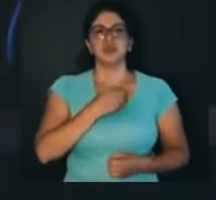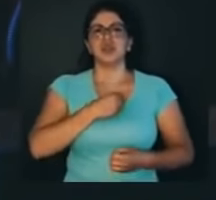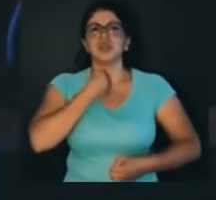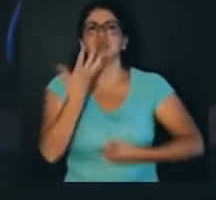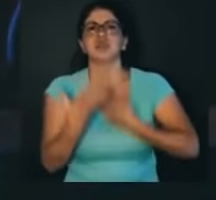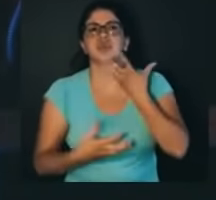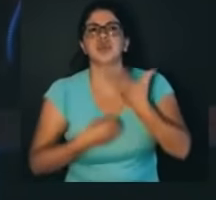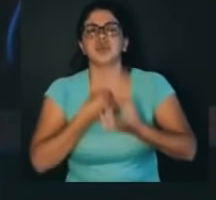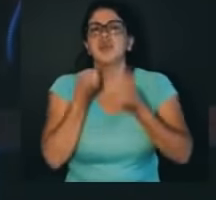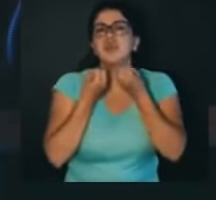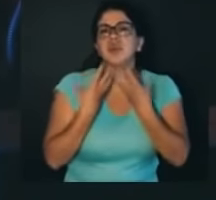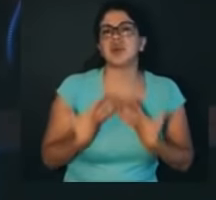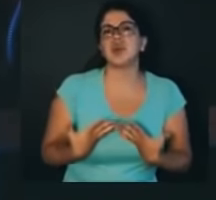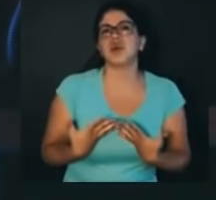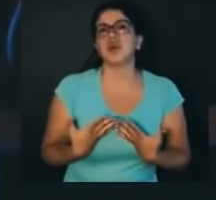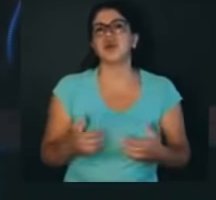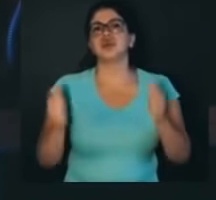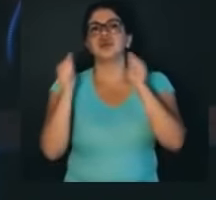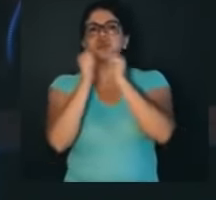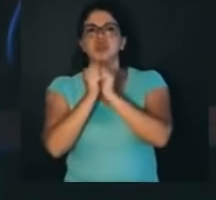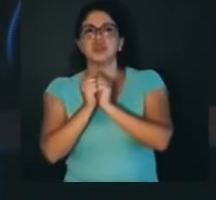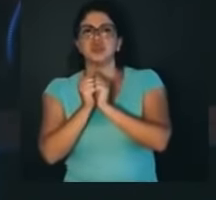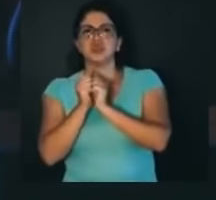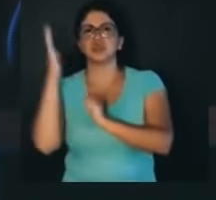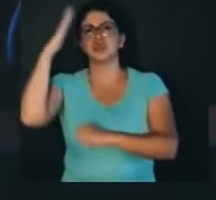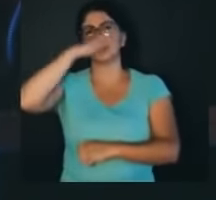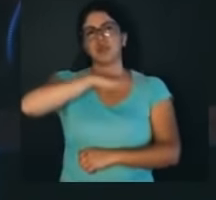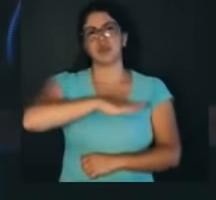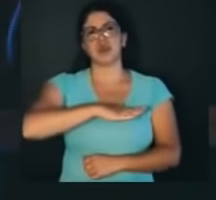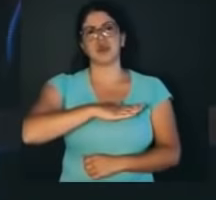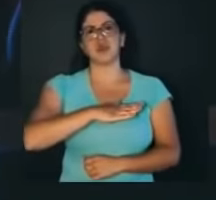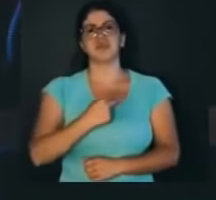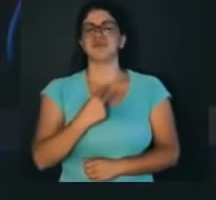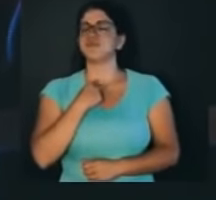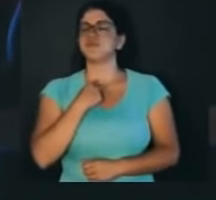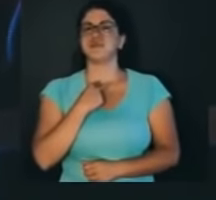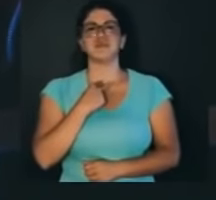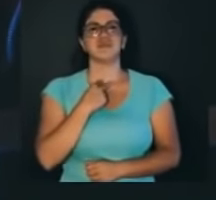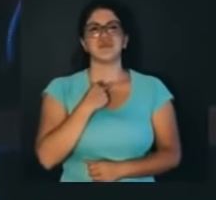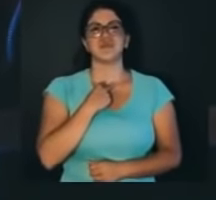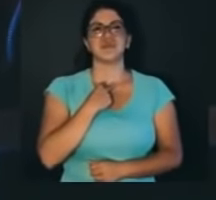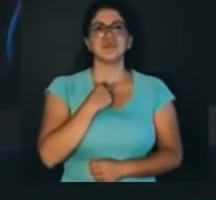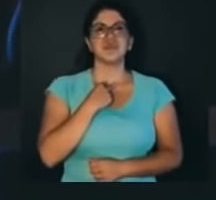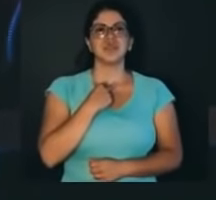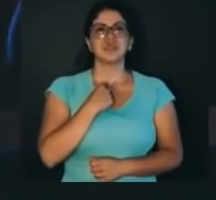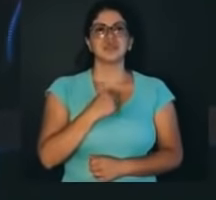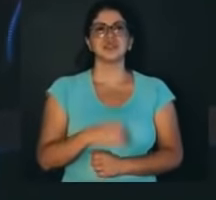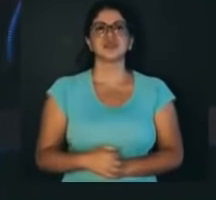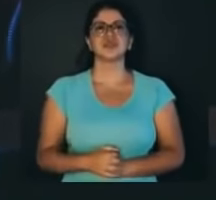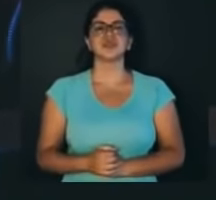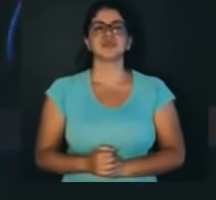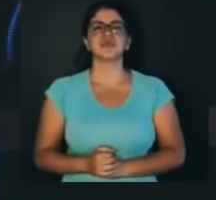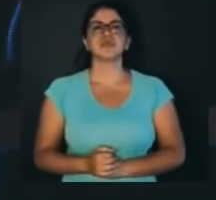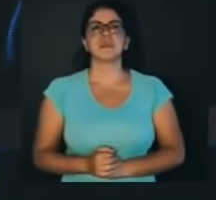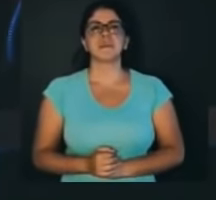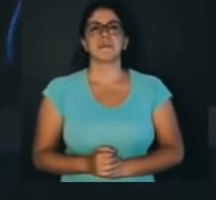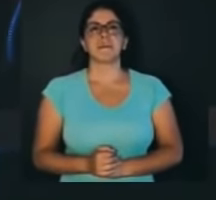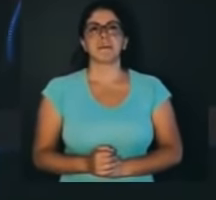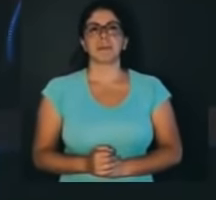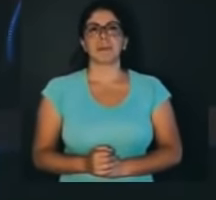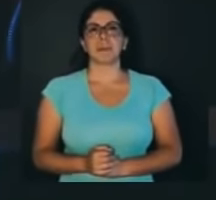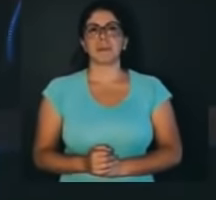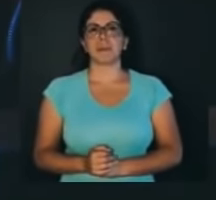abençoadoras sobre a vida de teus filhos, sobre a vida de teu cônjuge, então provavelmente você esteja afastado do